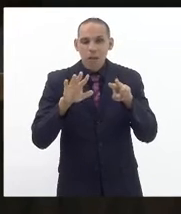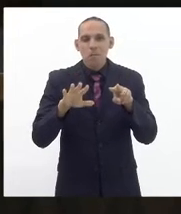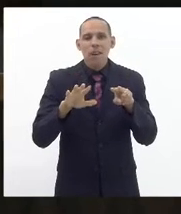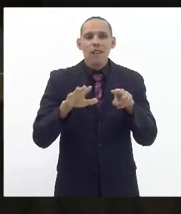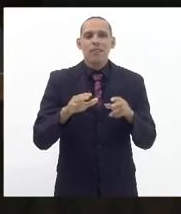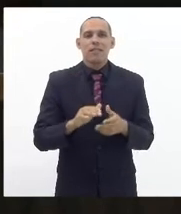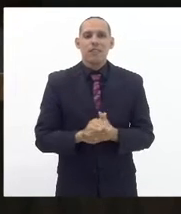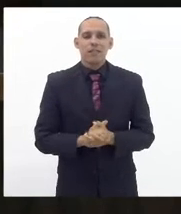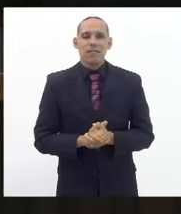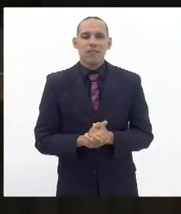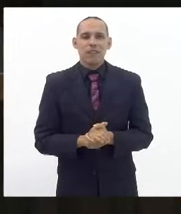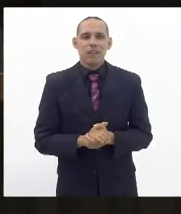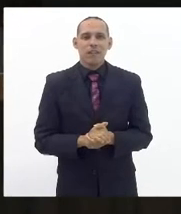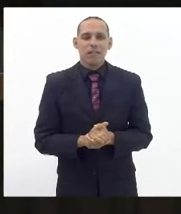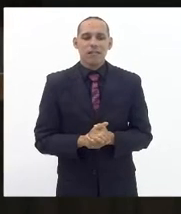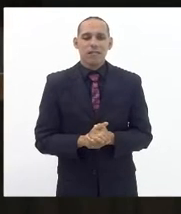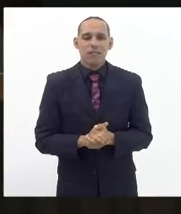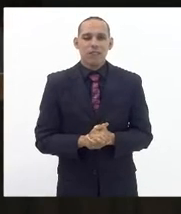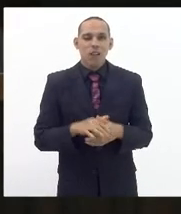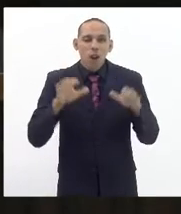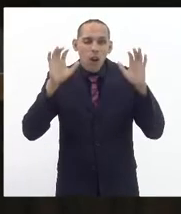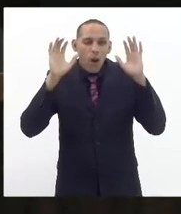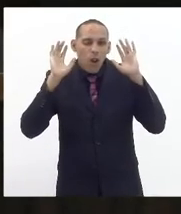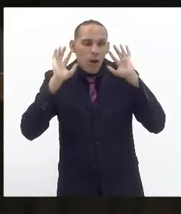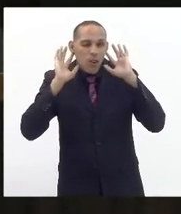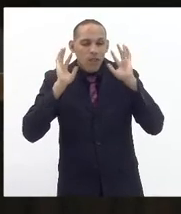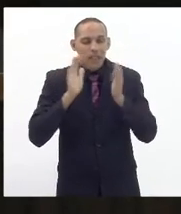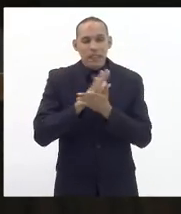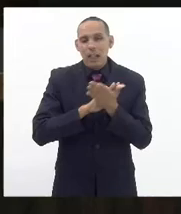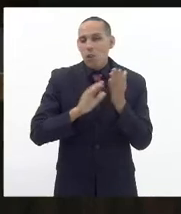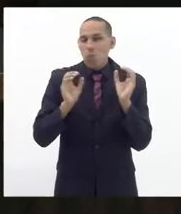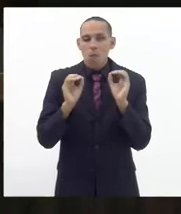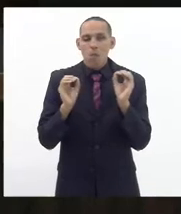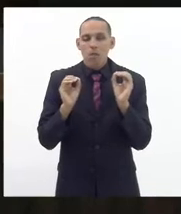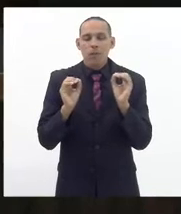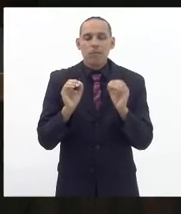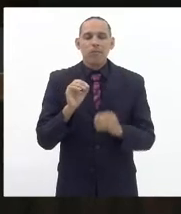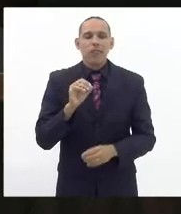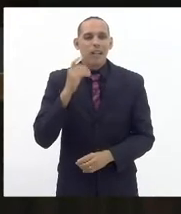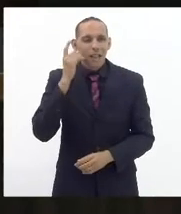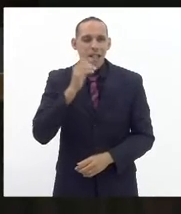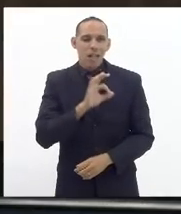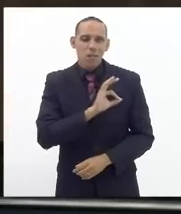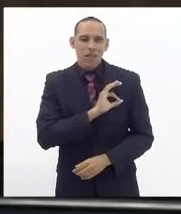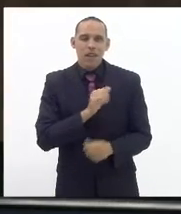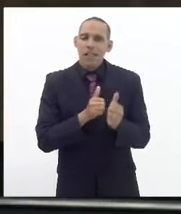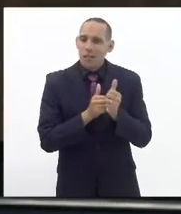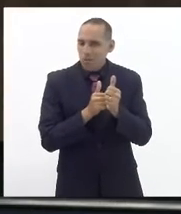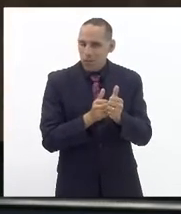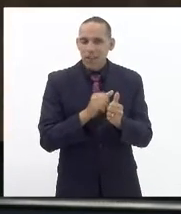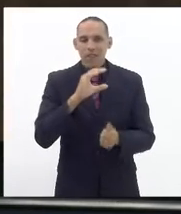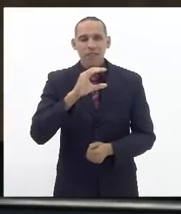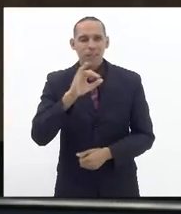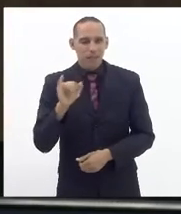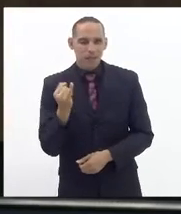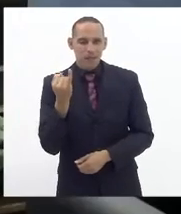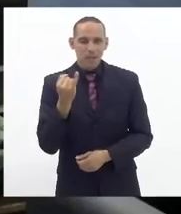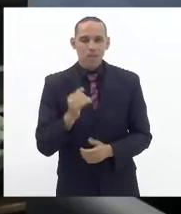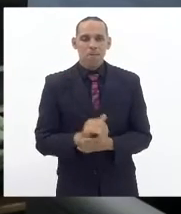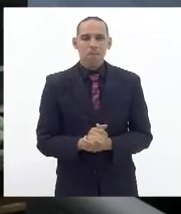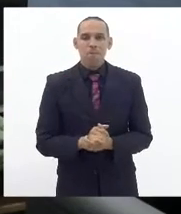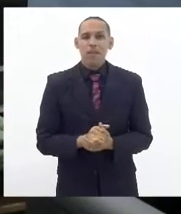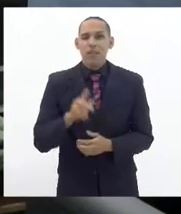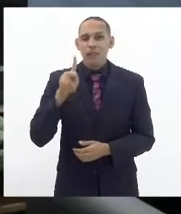consegue utilizar, ouvir o som e nem o ruído. Deputada Marta Rocha, para emitir parecer. Acompanho o parecer da CCJ.